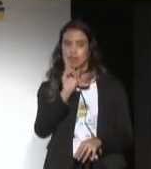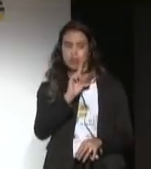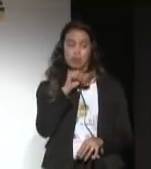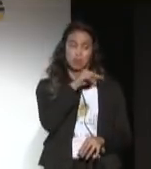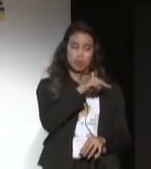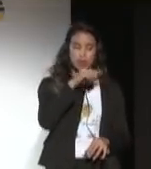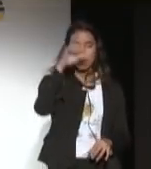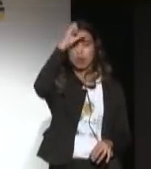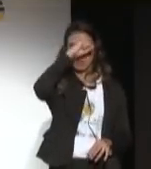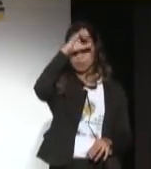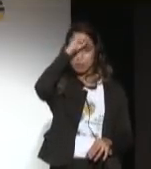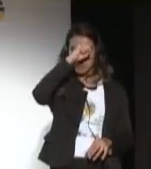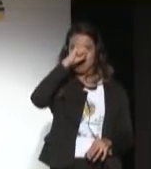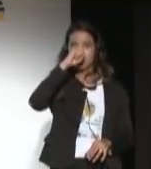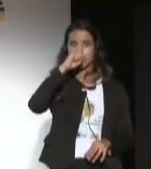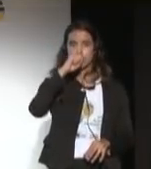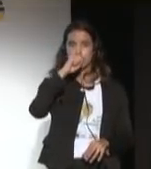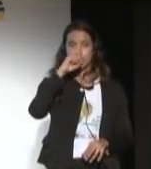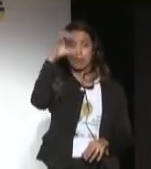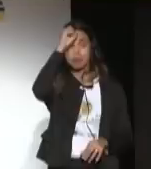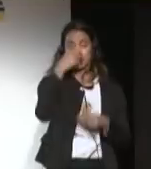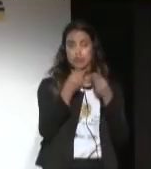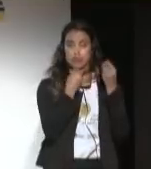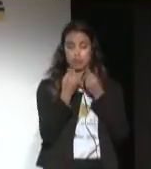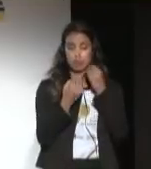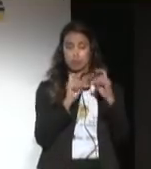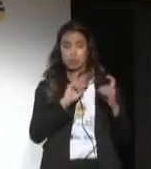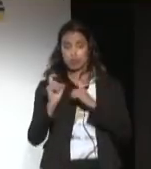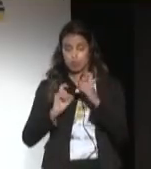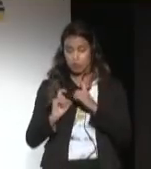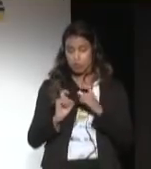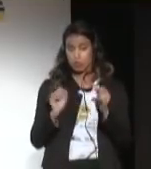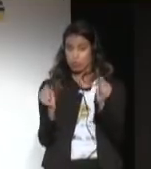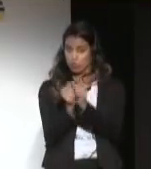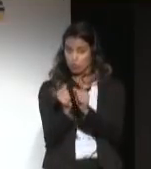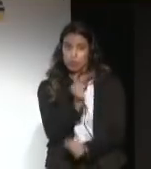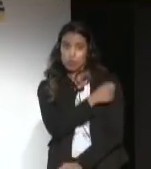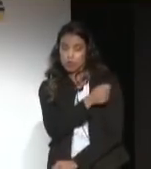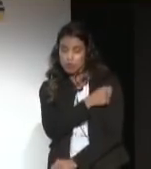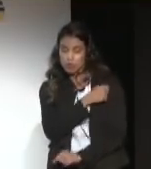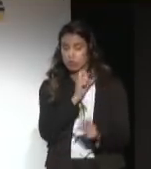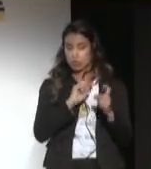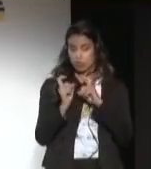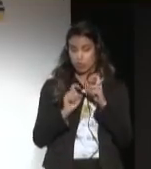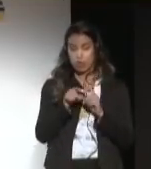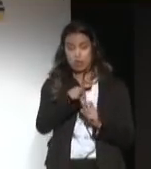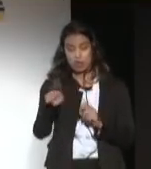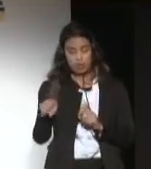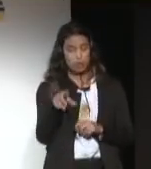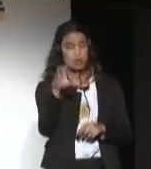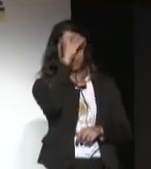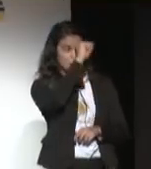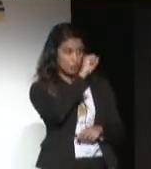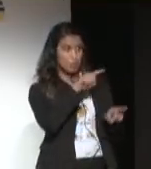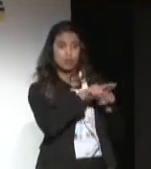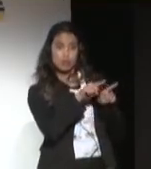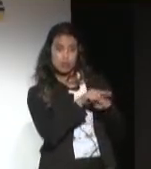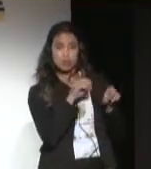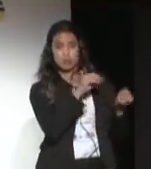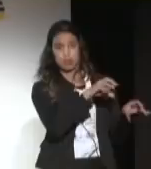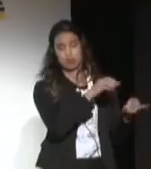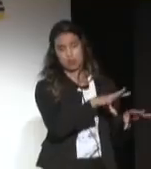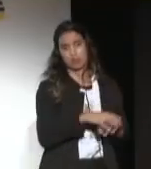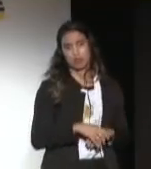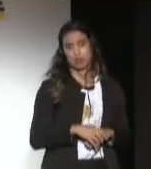aprende ao dialogar com os alunos, que, por sua vez, enquanto aprendem, também ensinam.